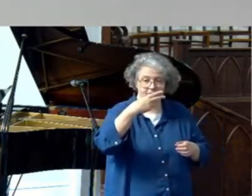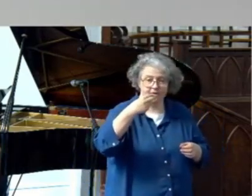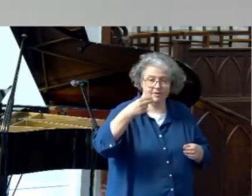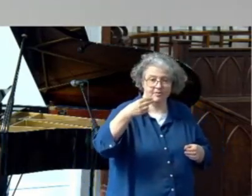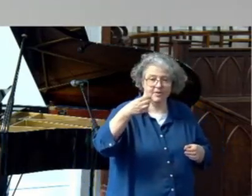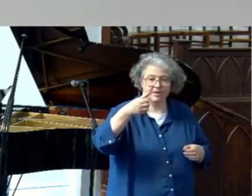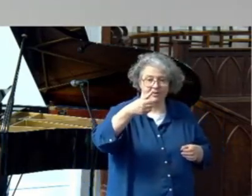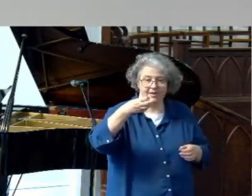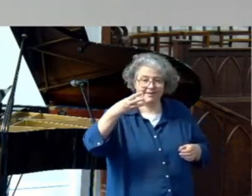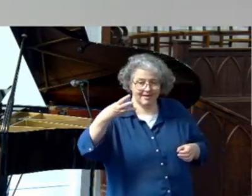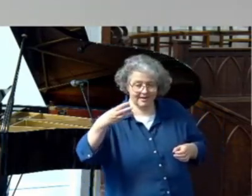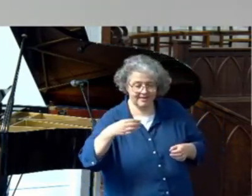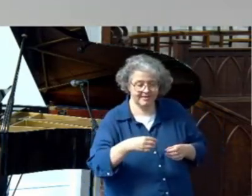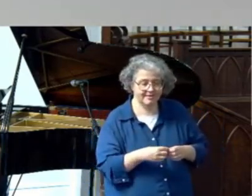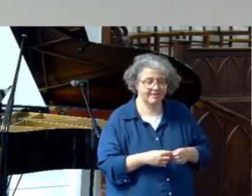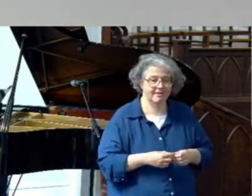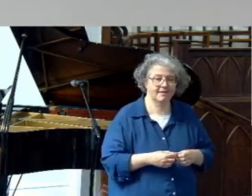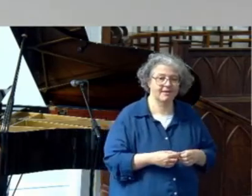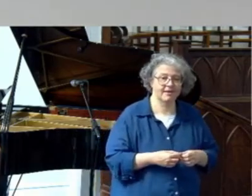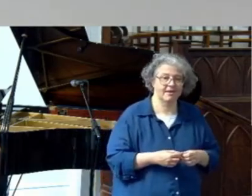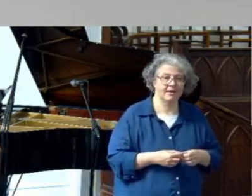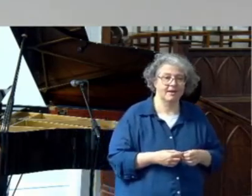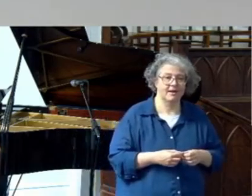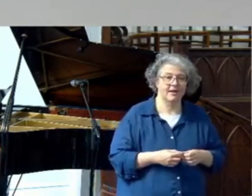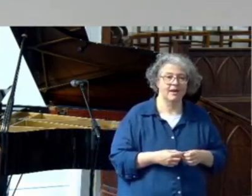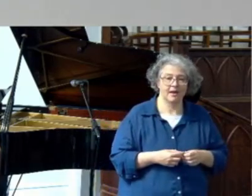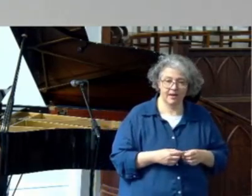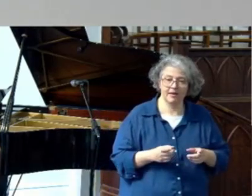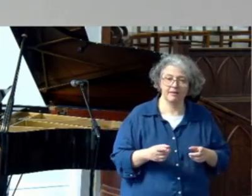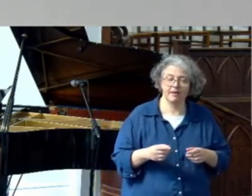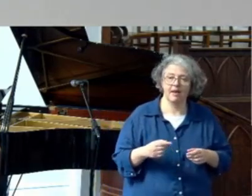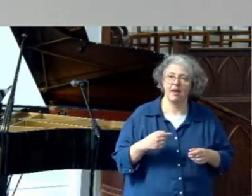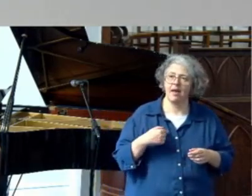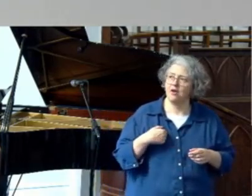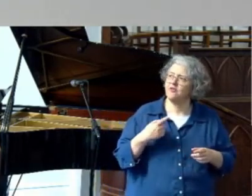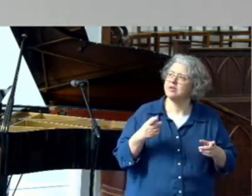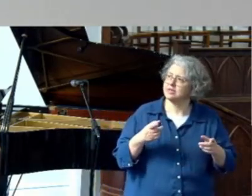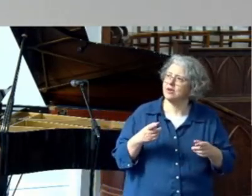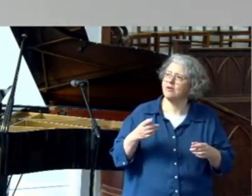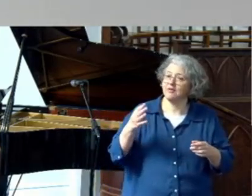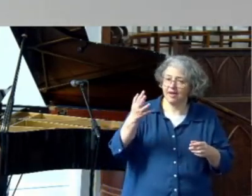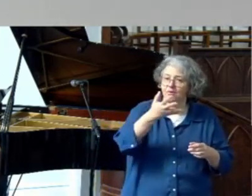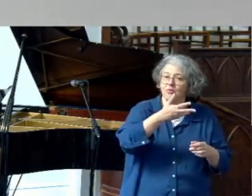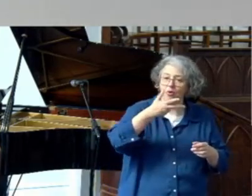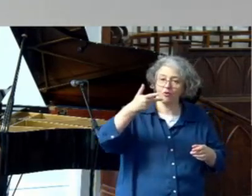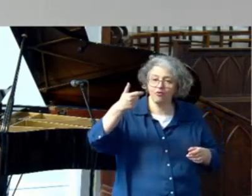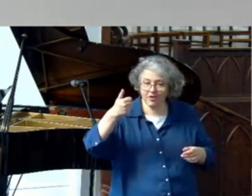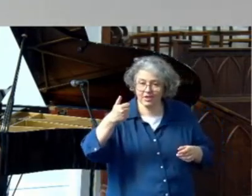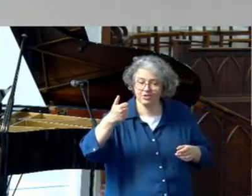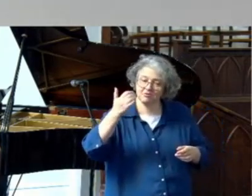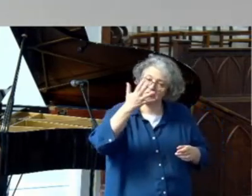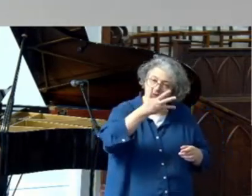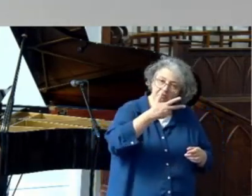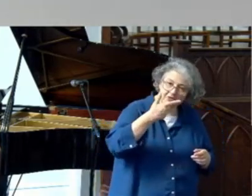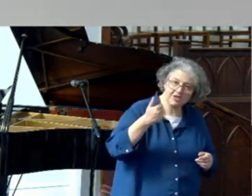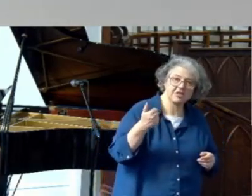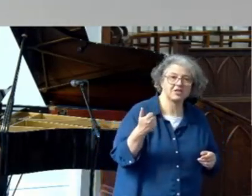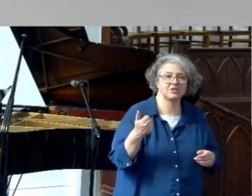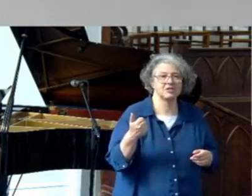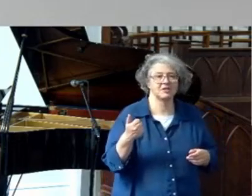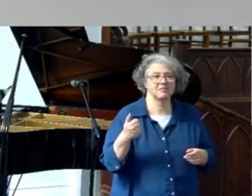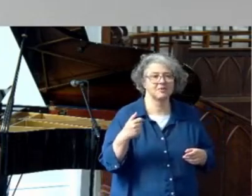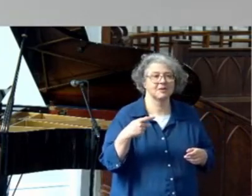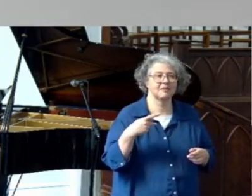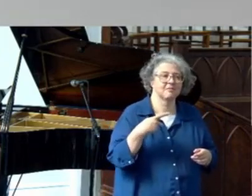meses depois que eu estava aqui, novamente veio um convite para eu pastorear uma igreja nos Estados Unidos. Não chegou a ser um convite, chegou a ser uma